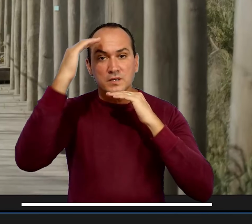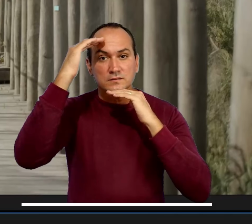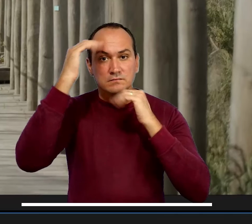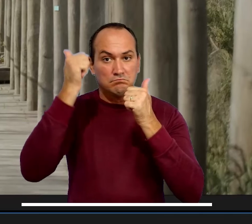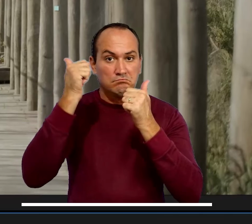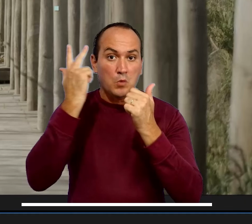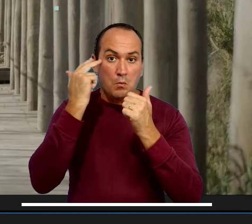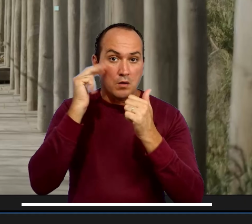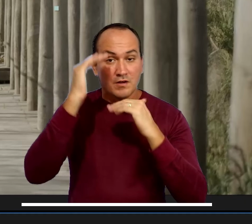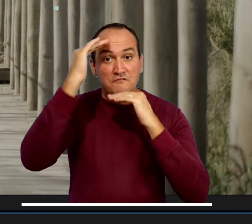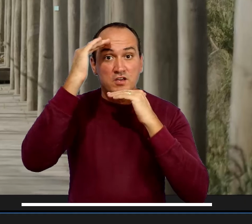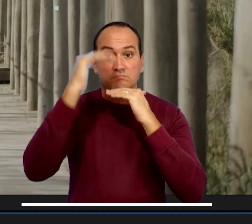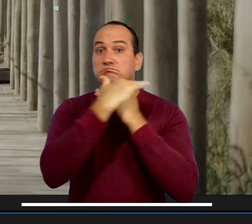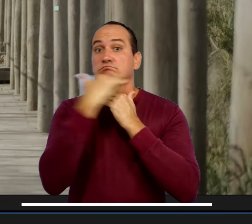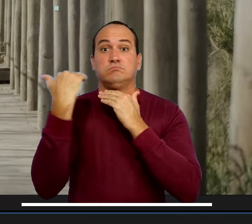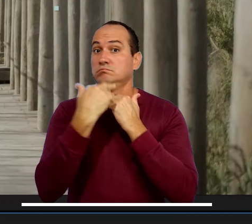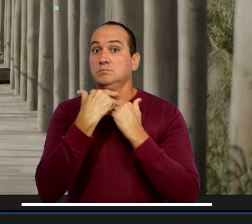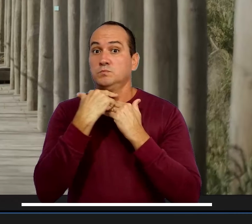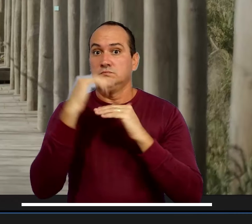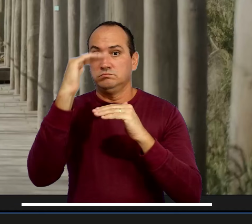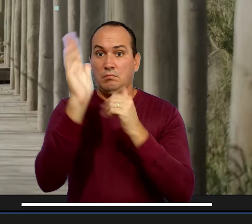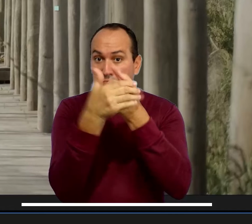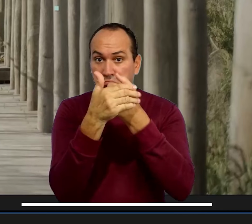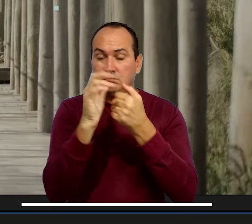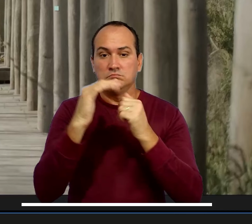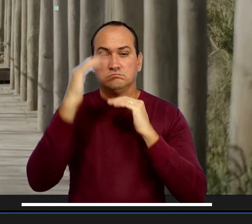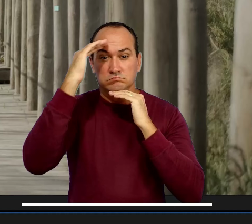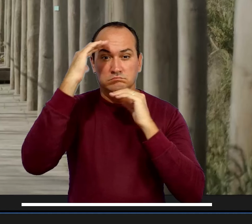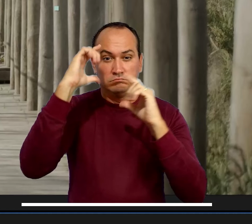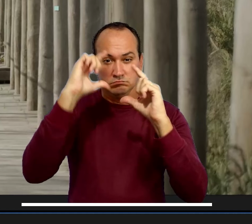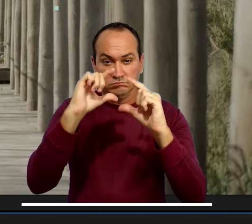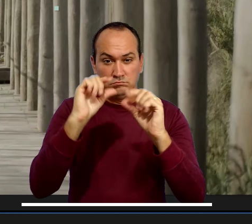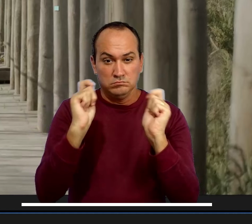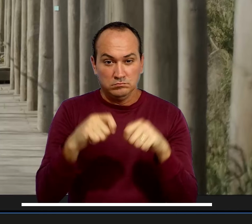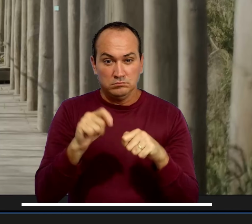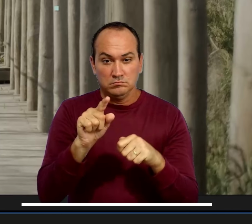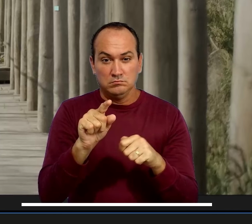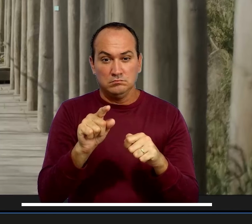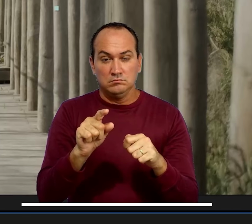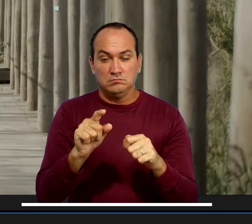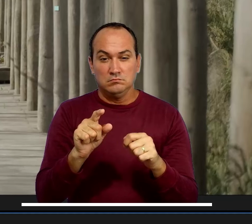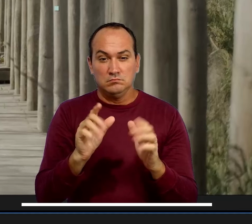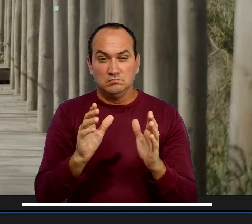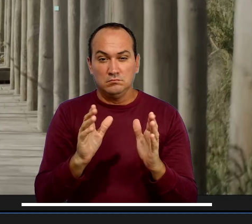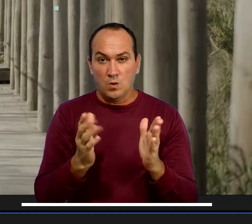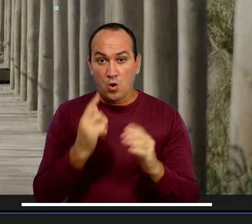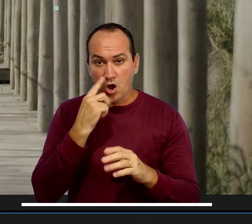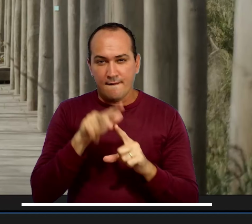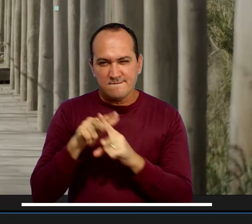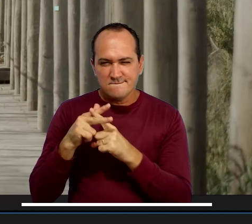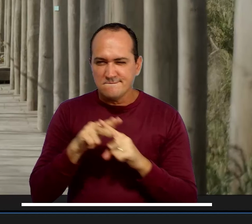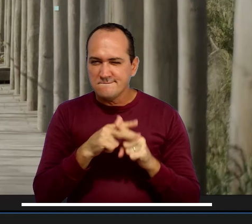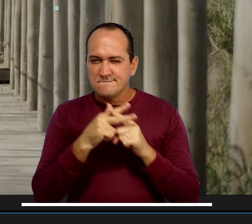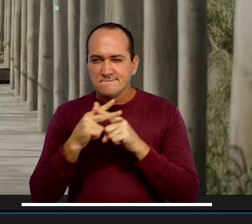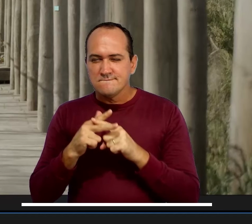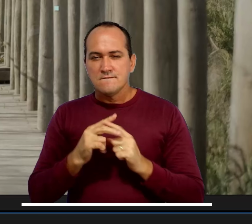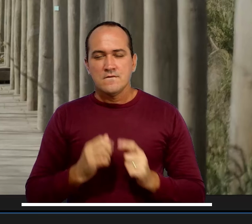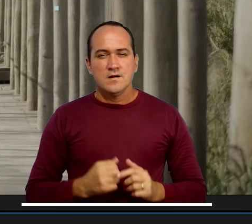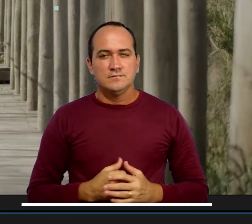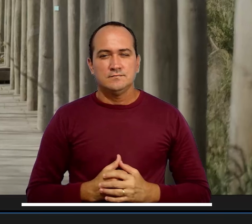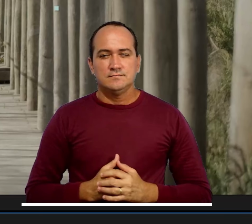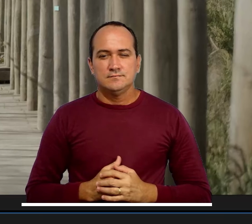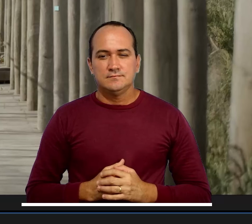já fica lá visível. Aqui, não vai cortar mais. Opa, ainda pulou um pouquinho. Vamos ver. Pronto. Acho que aqui já